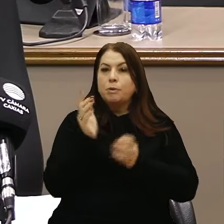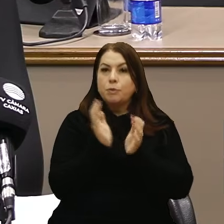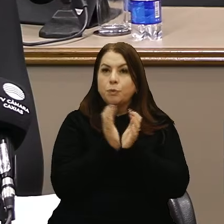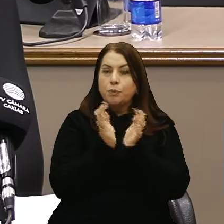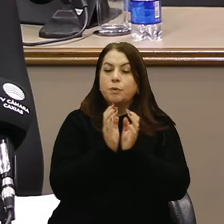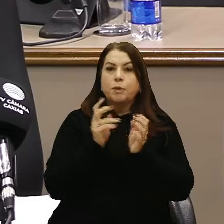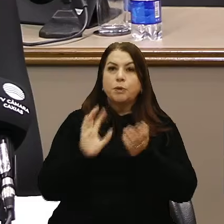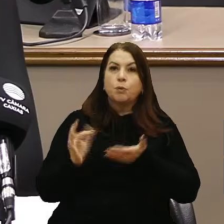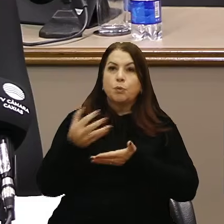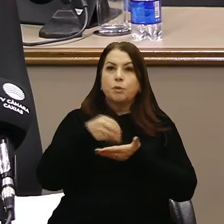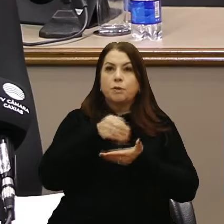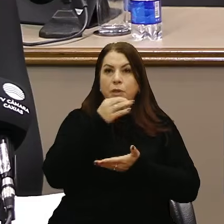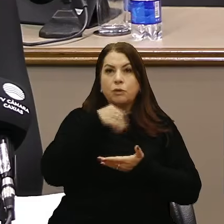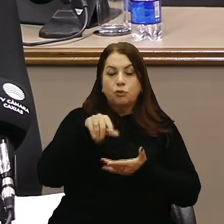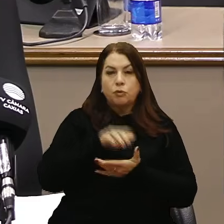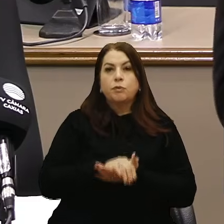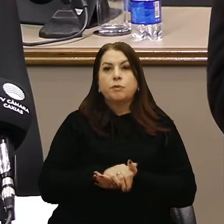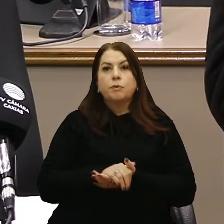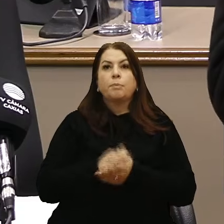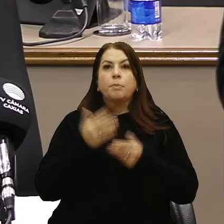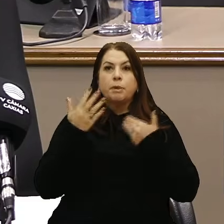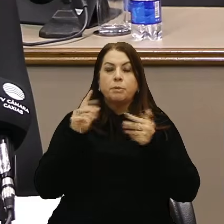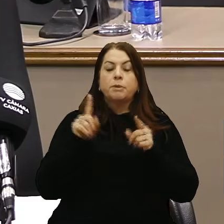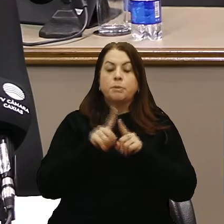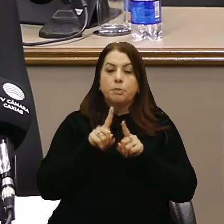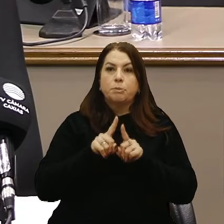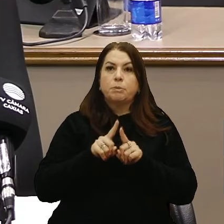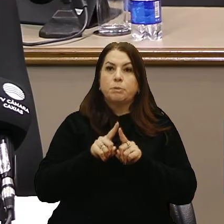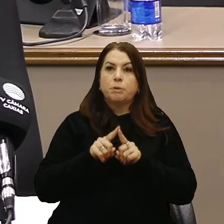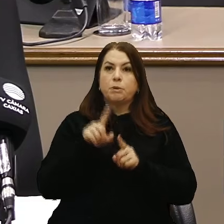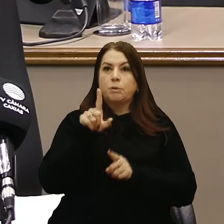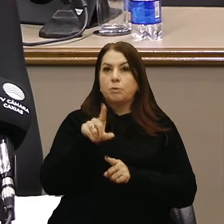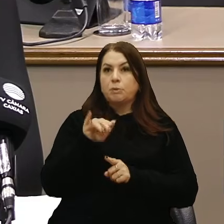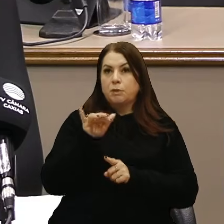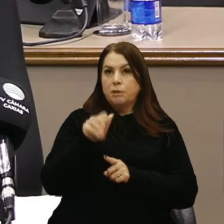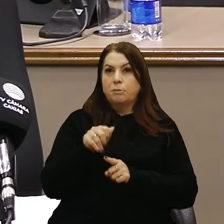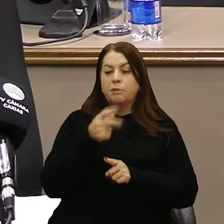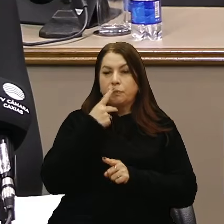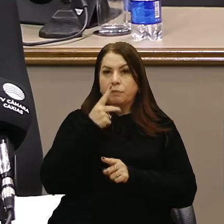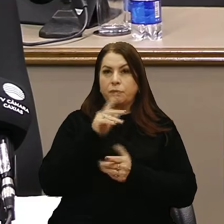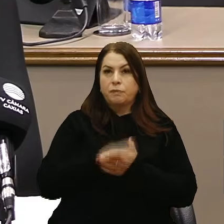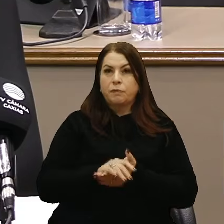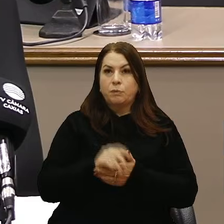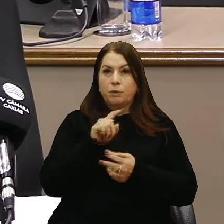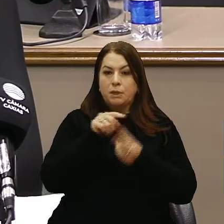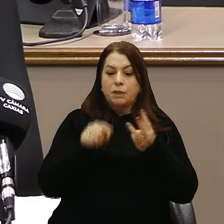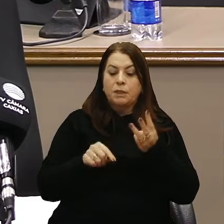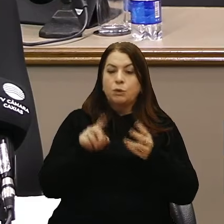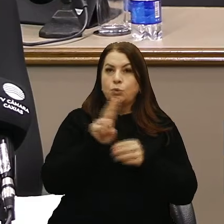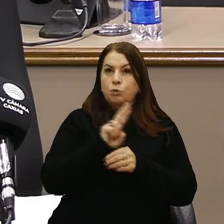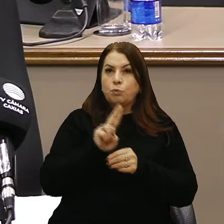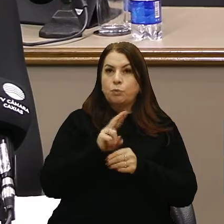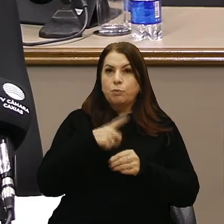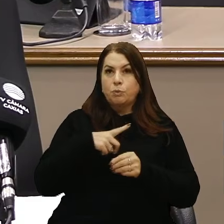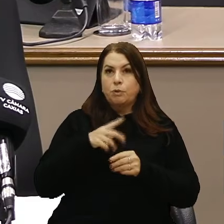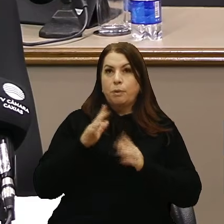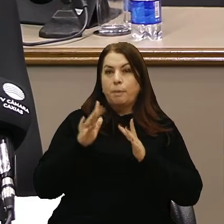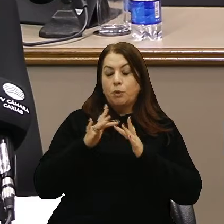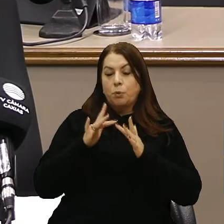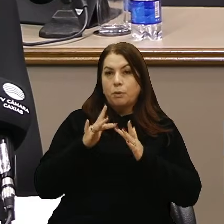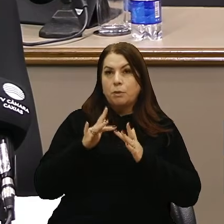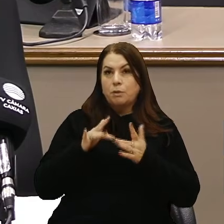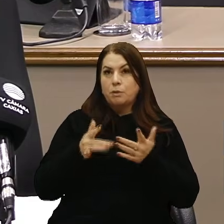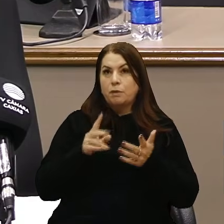da Codeca aqui em Caxias do Sul. Né? Parabenizar também o Lima, que eu sempre falo com ele. Eu vou citar esses 3 nomes aqui, porque é com quem eu tenho mais contato,